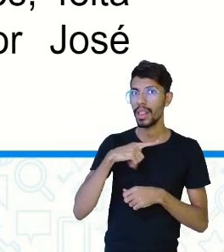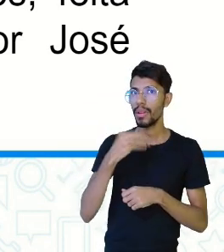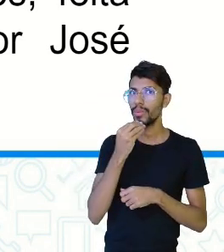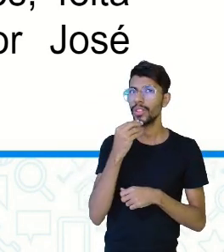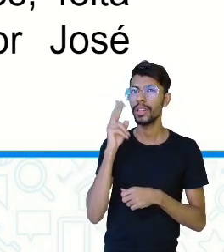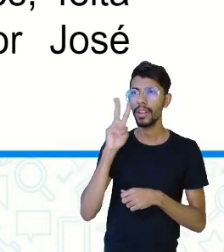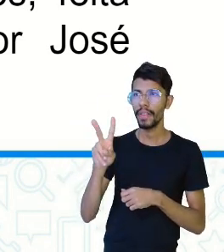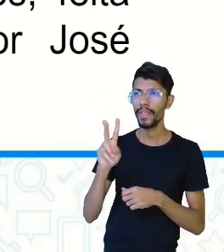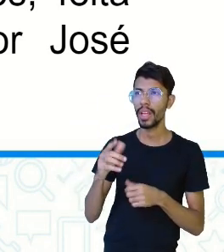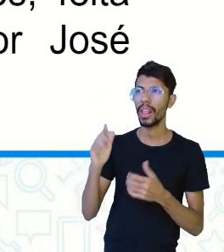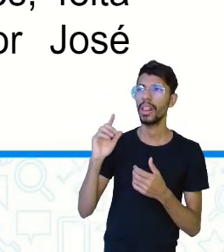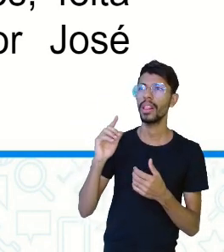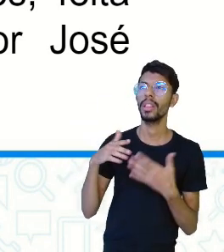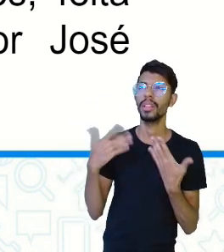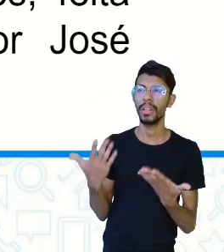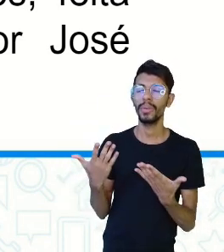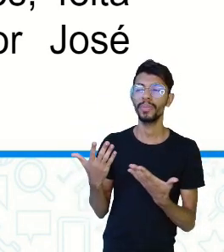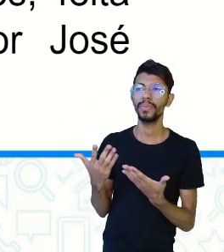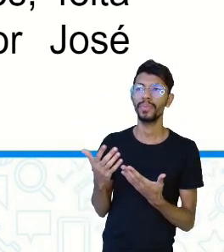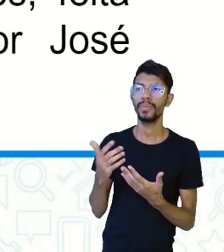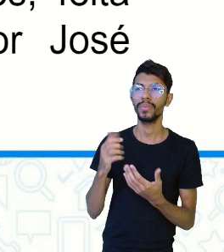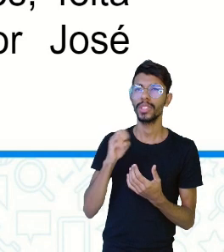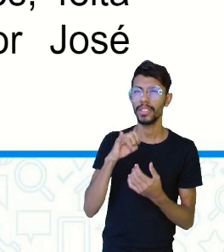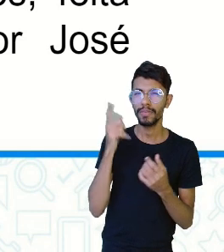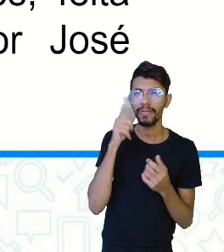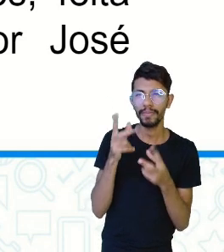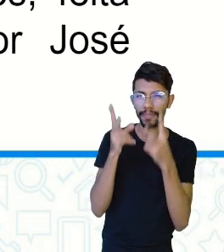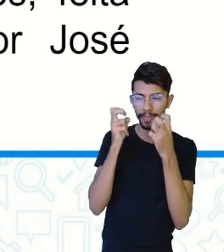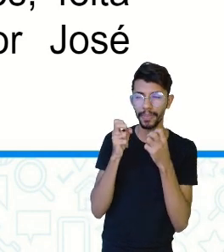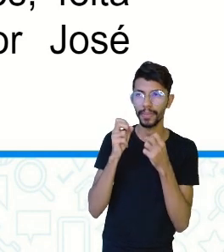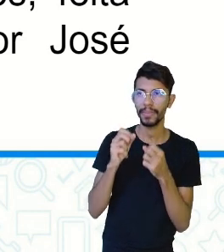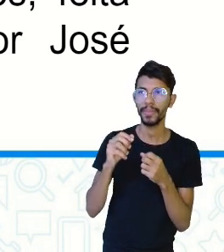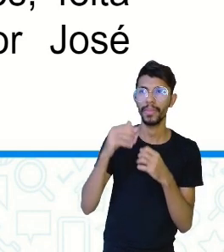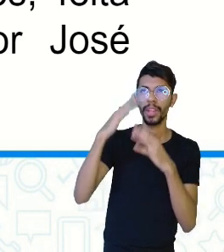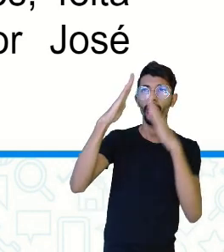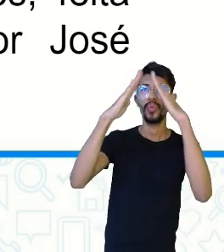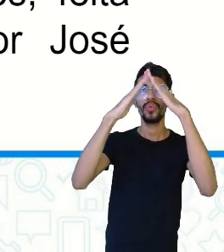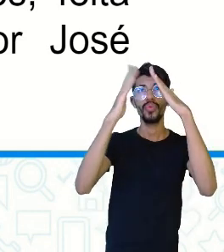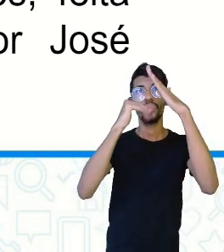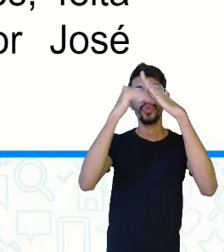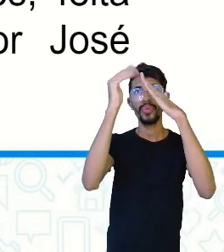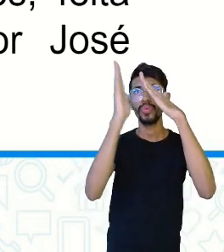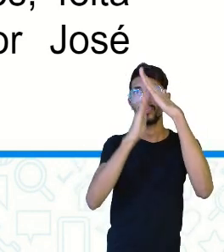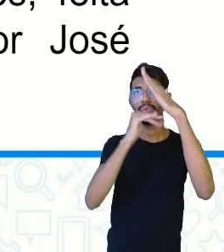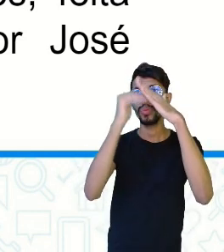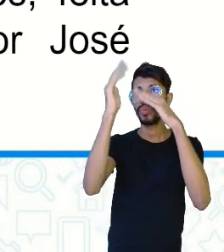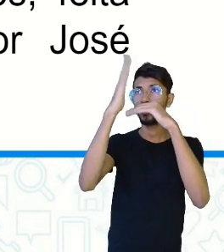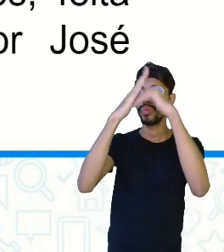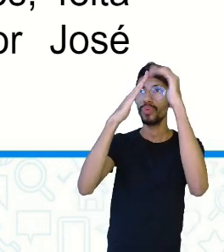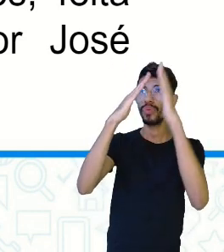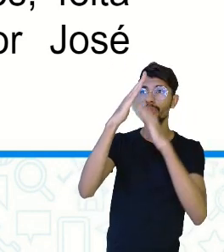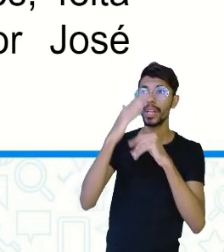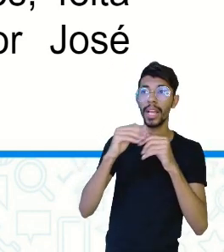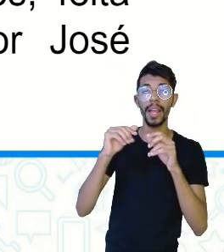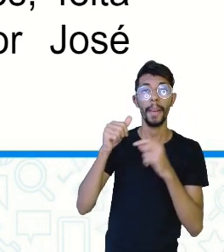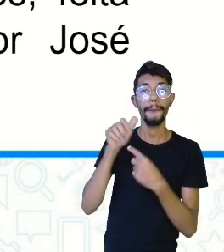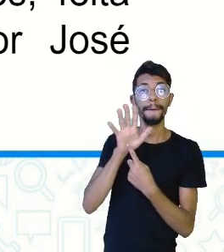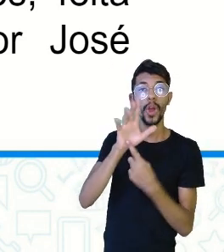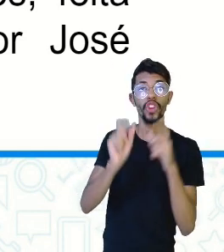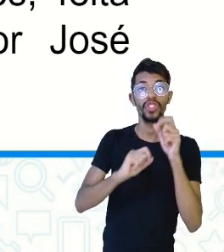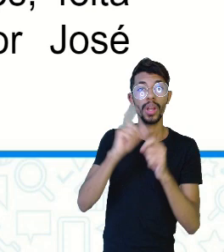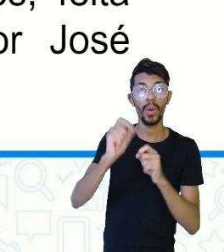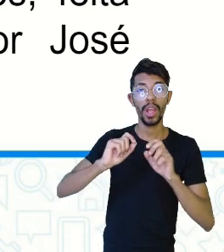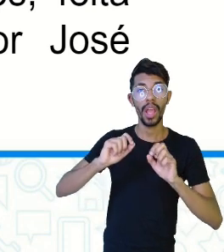agora tem tapumes na frente dela, mas se vocês puderem ver, a pintura do teto da nave simboliza a Batalha dos